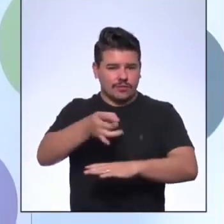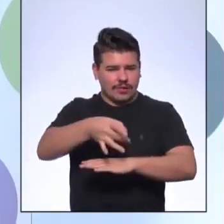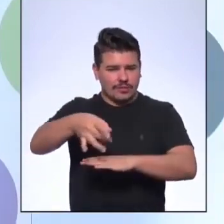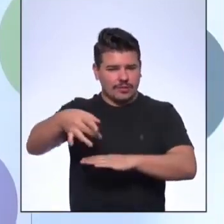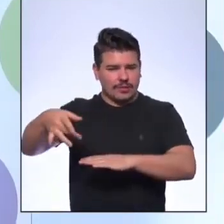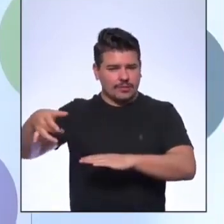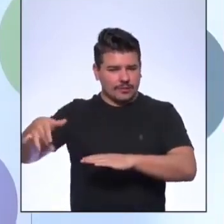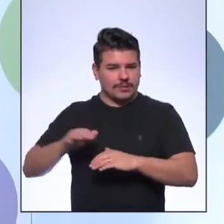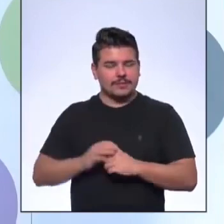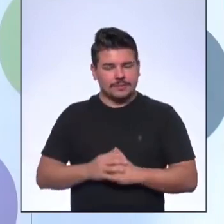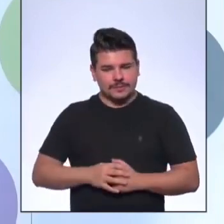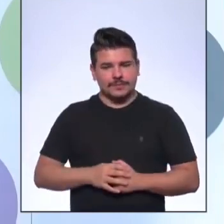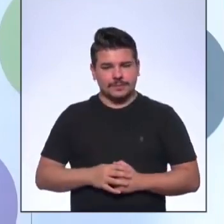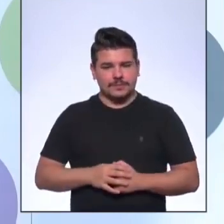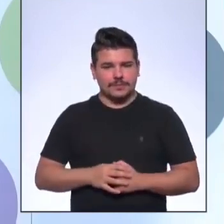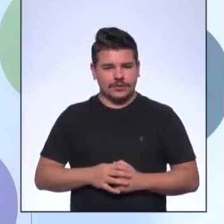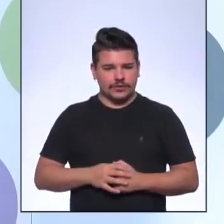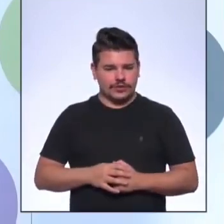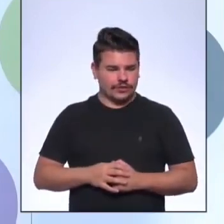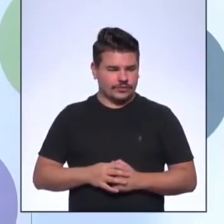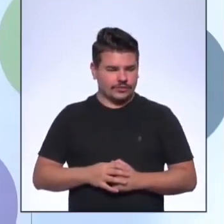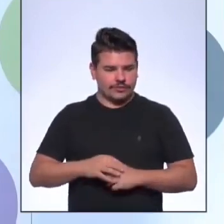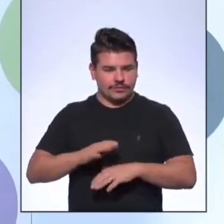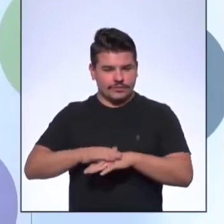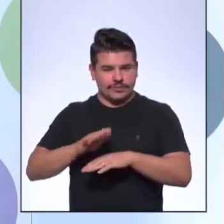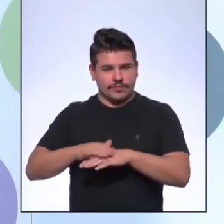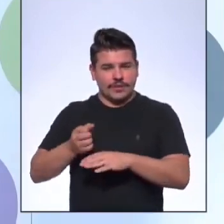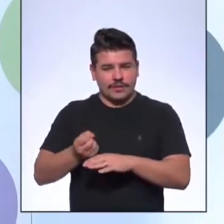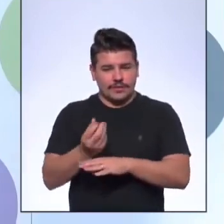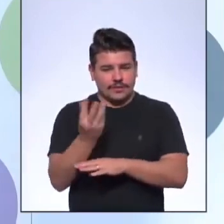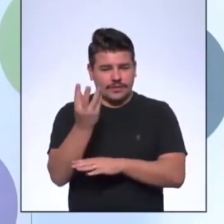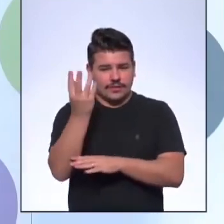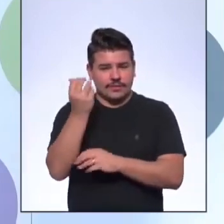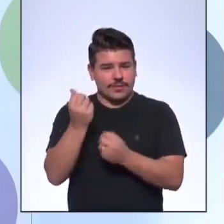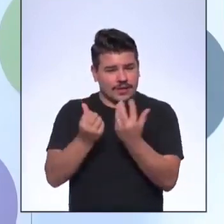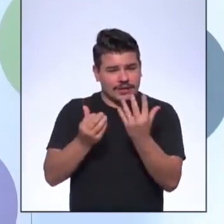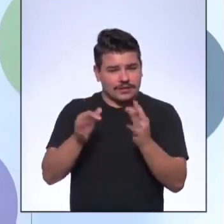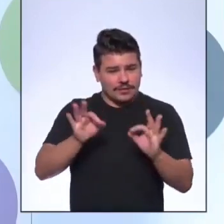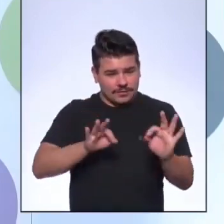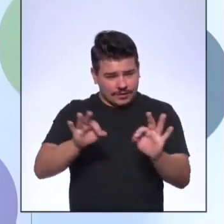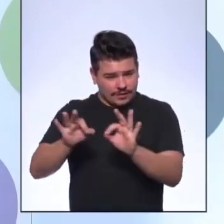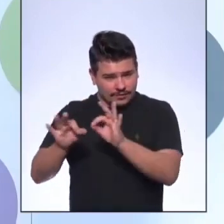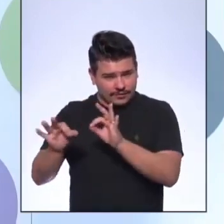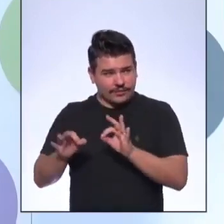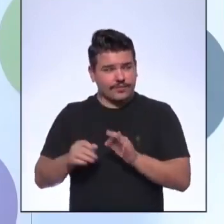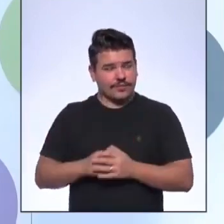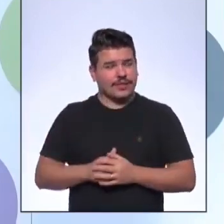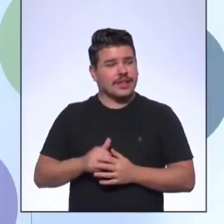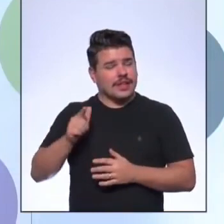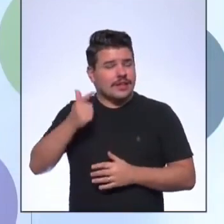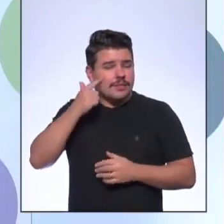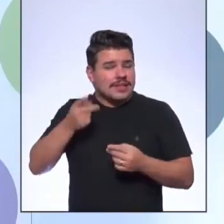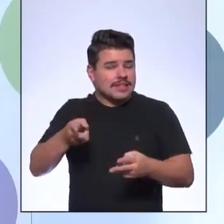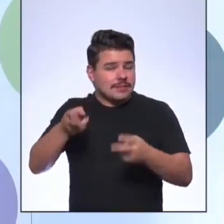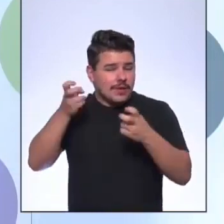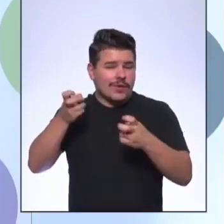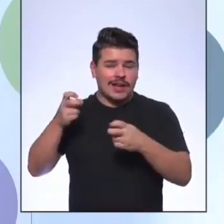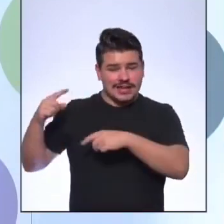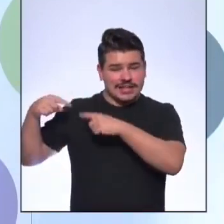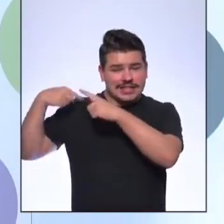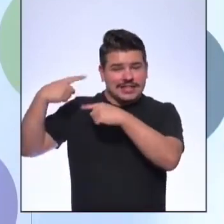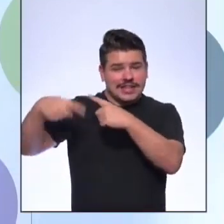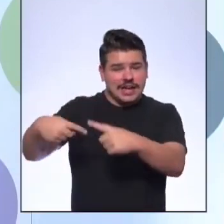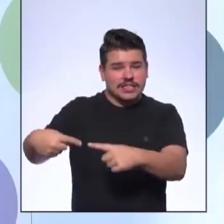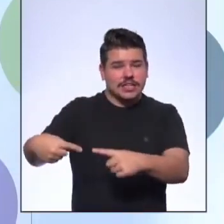aí ele pegou e separou essas plantas em linhagens. Né? Então, ele percebeu que ele chamou de linhagens puras, justamente